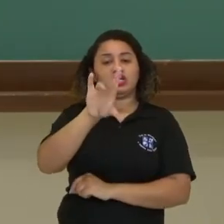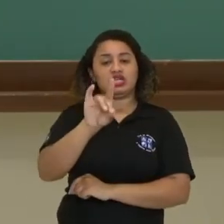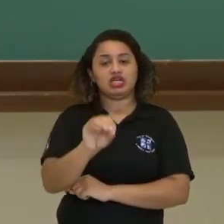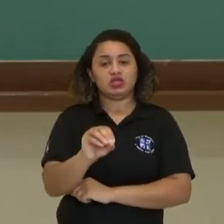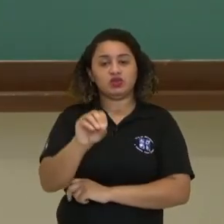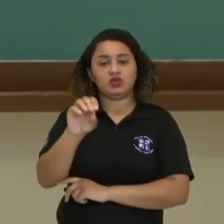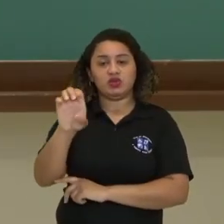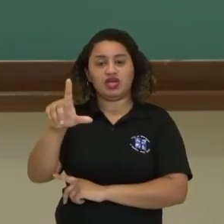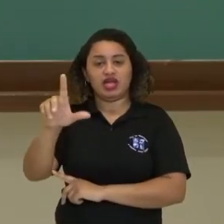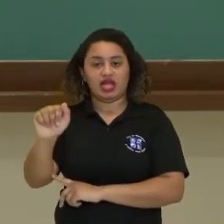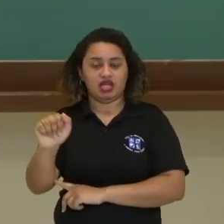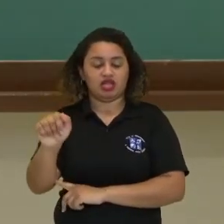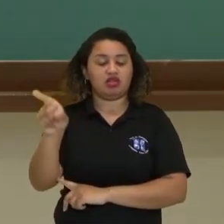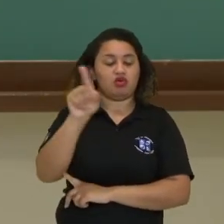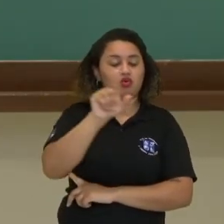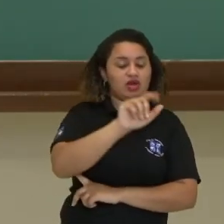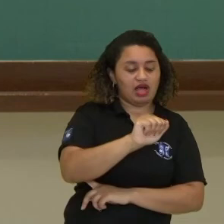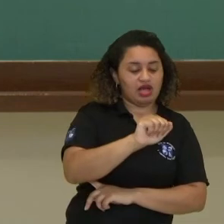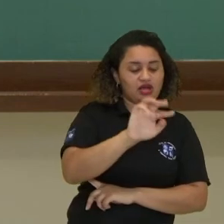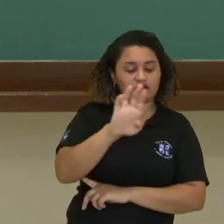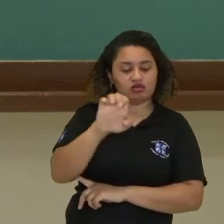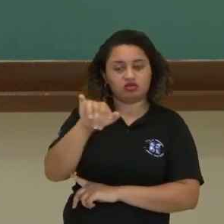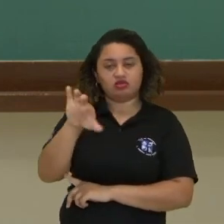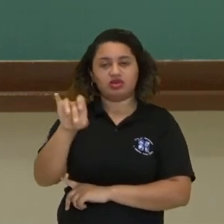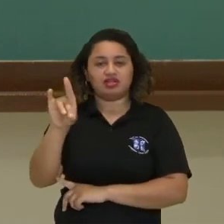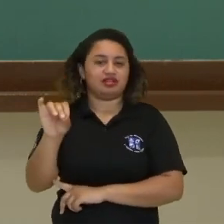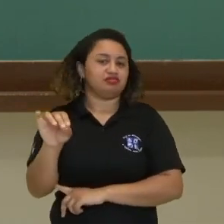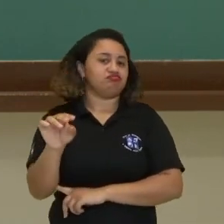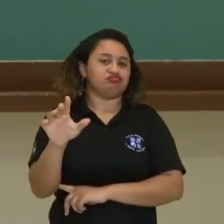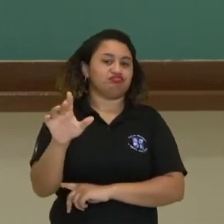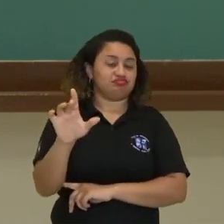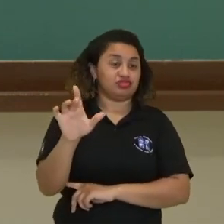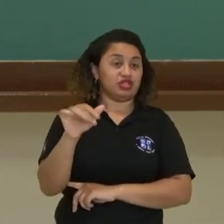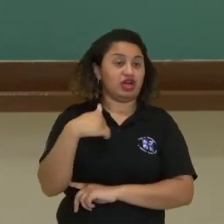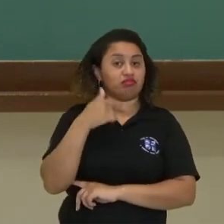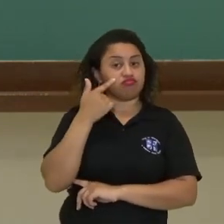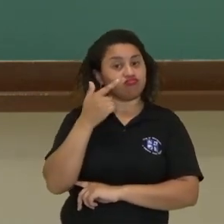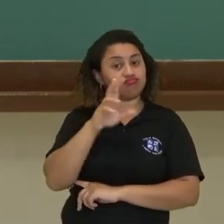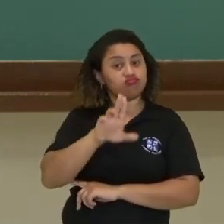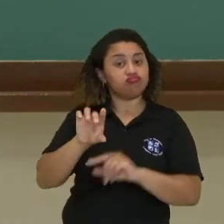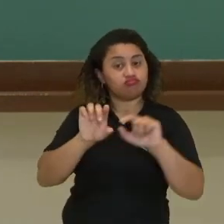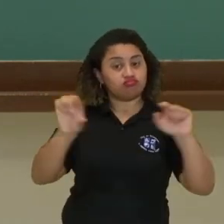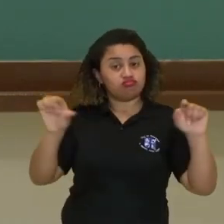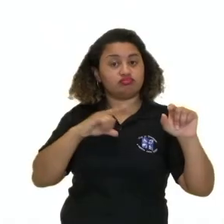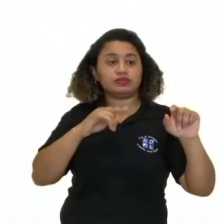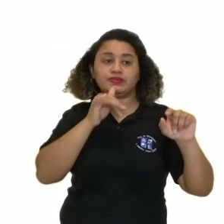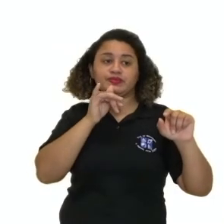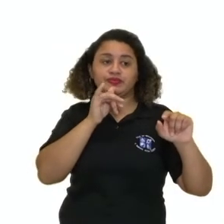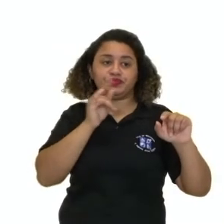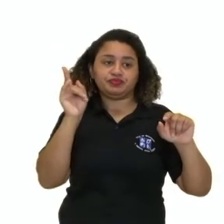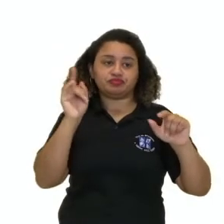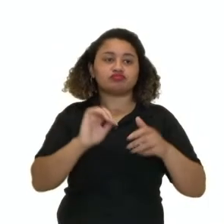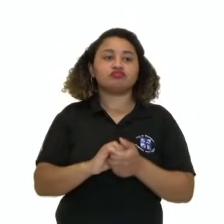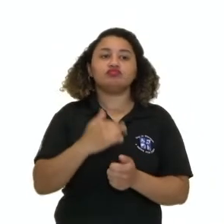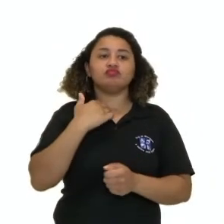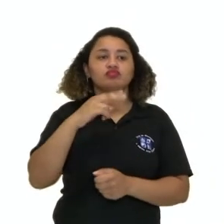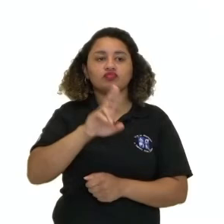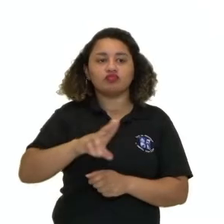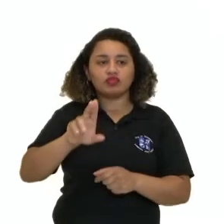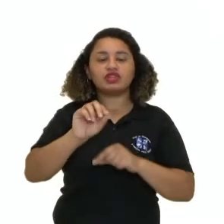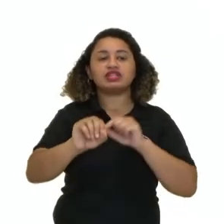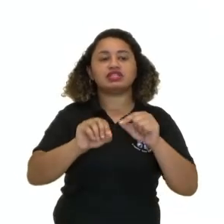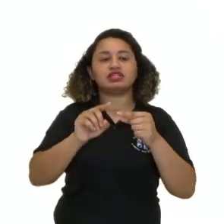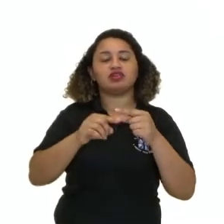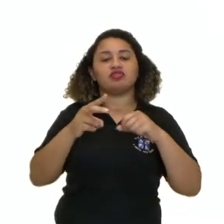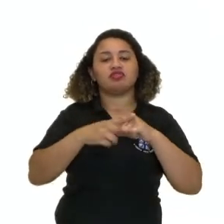posso dizer a tornando. Eu tenho que dizer tornando-a. Entende? Não é possível usar ênclise com verbos